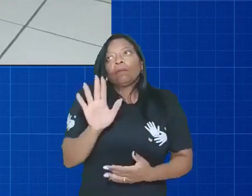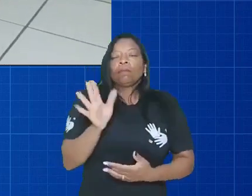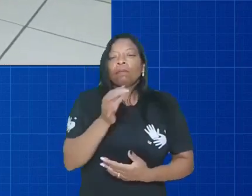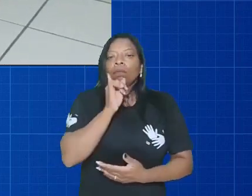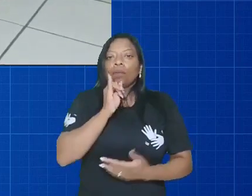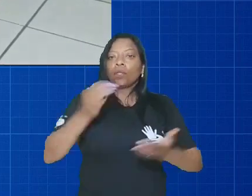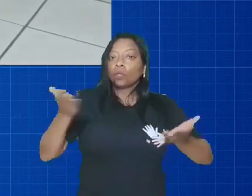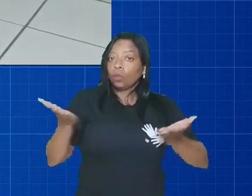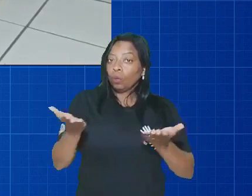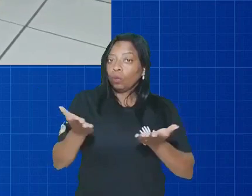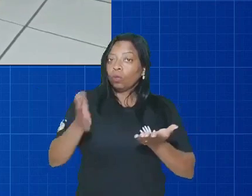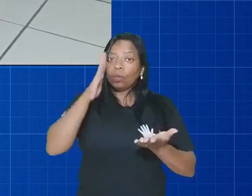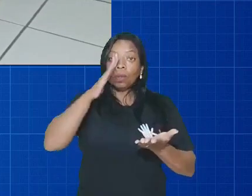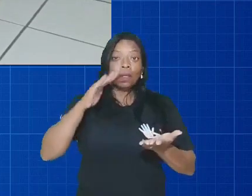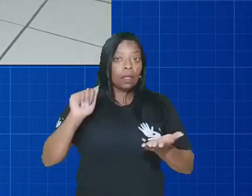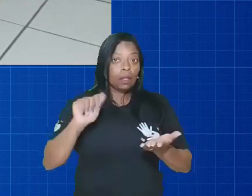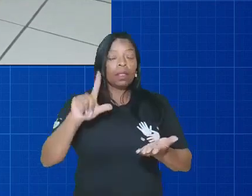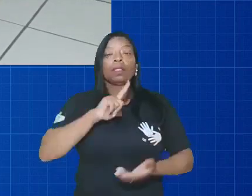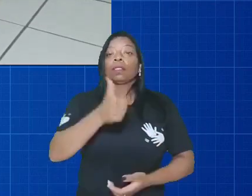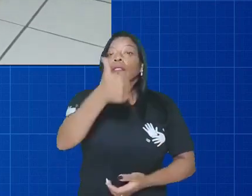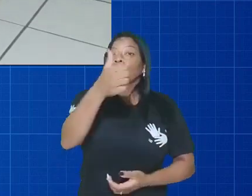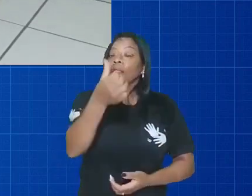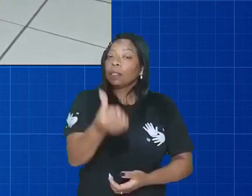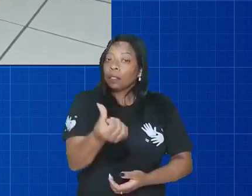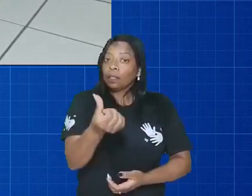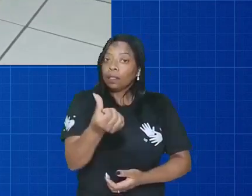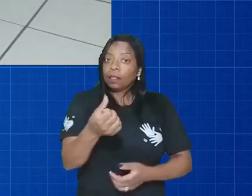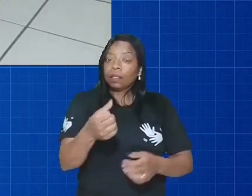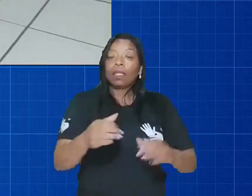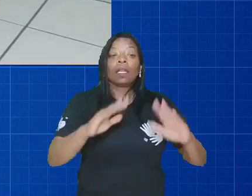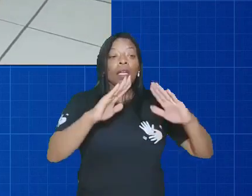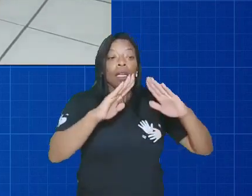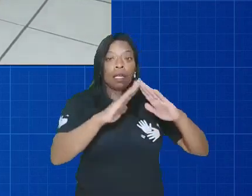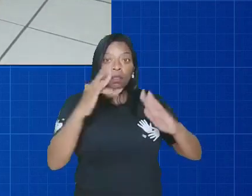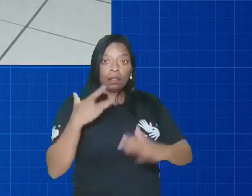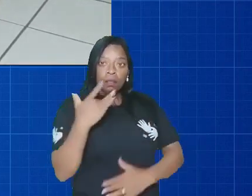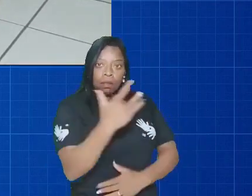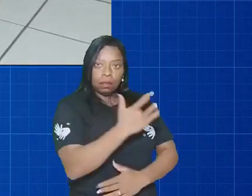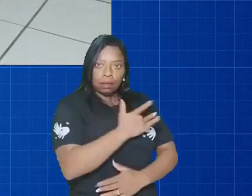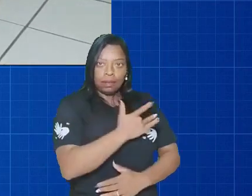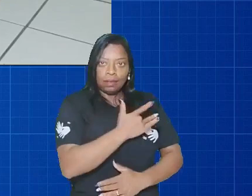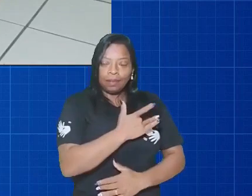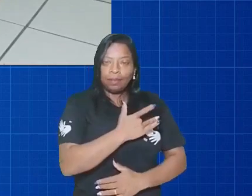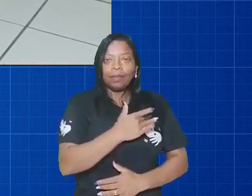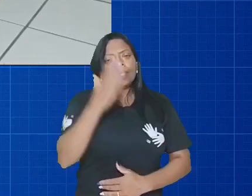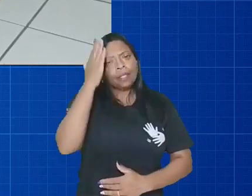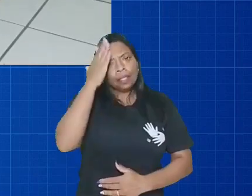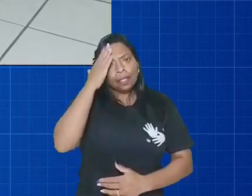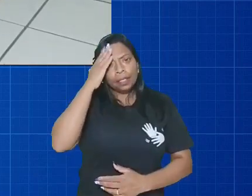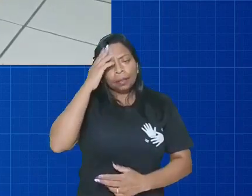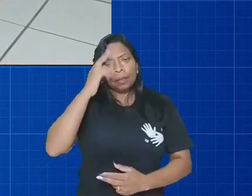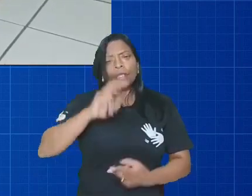as unidades de saúde, nós temos 16 unidades de saúde, a gente sabe que o SUS, ele acolhe diversas demandas, né,